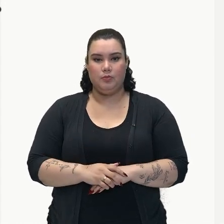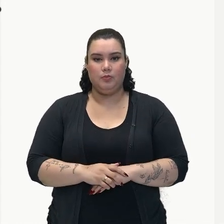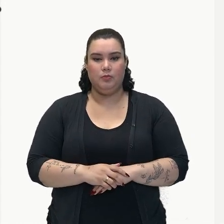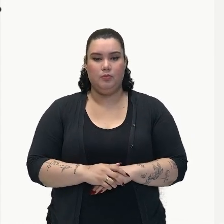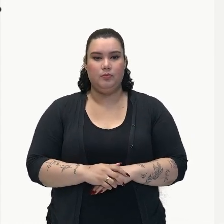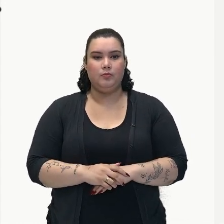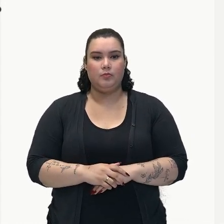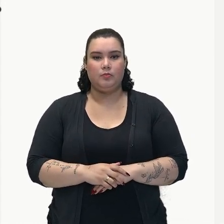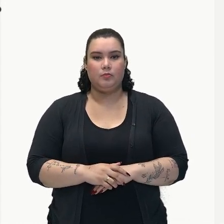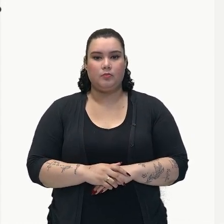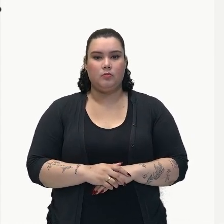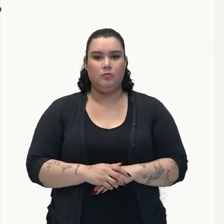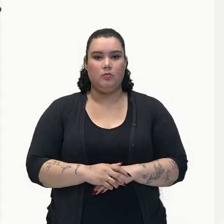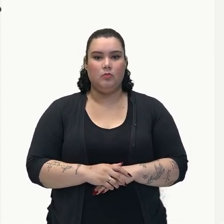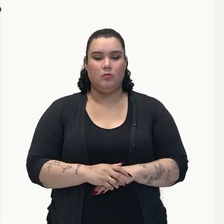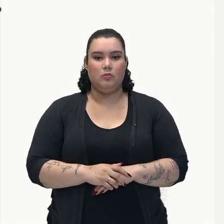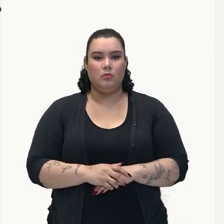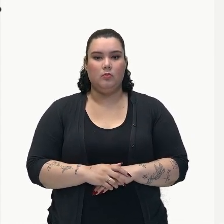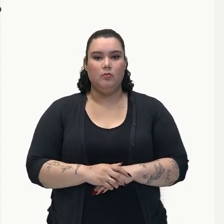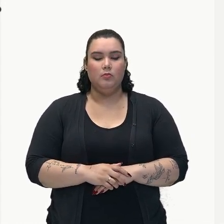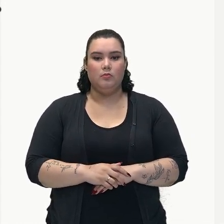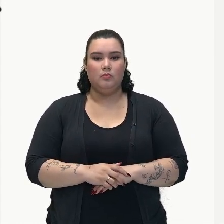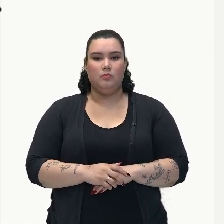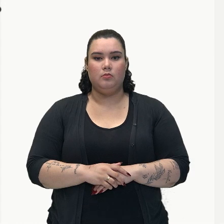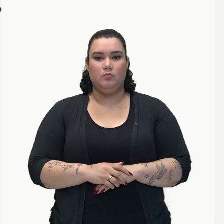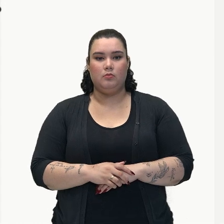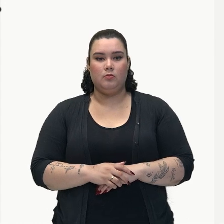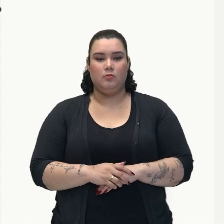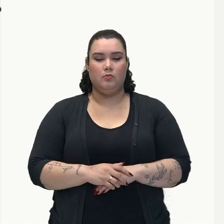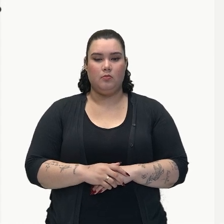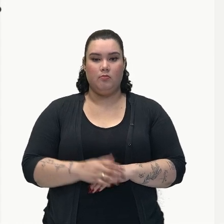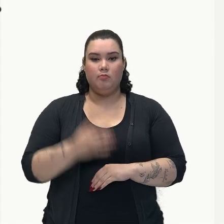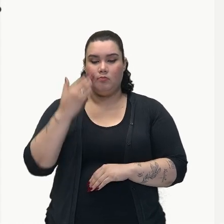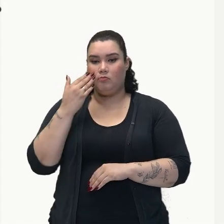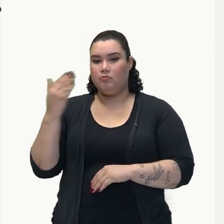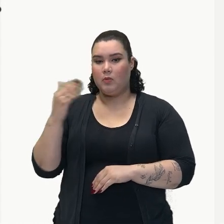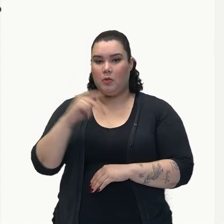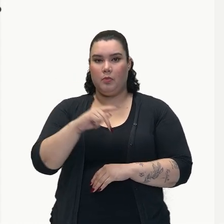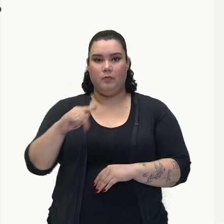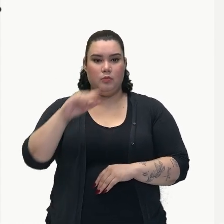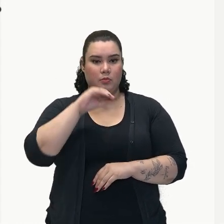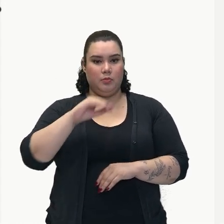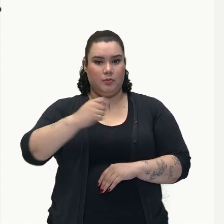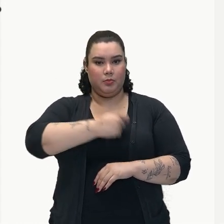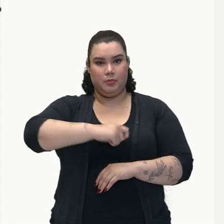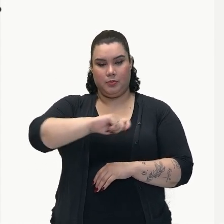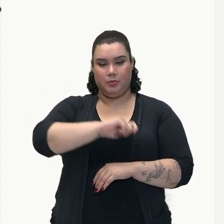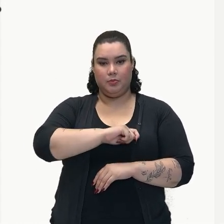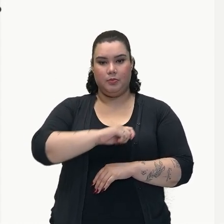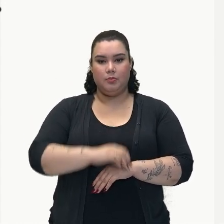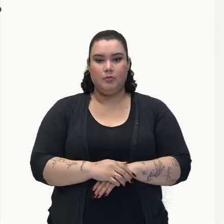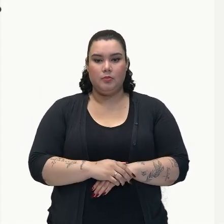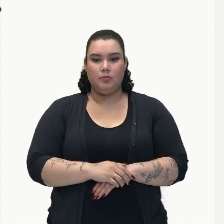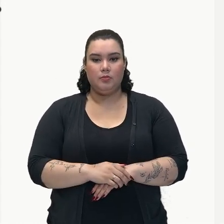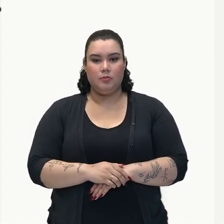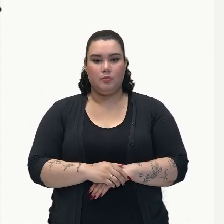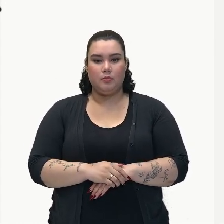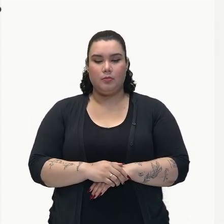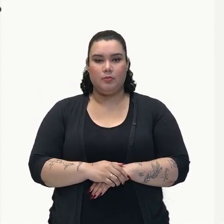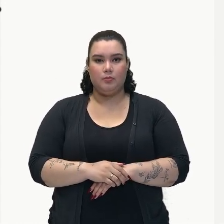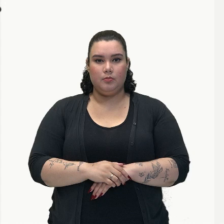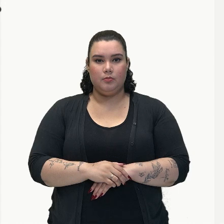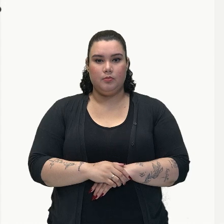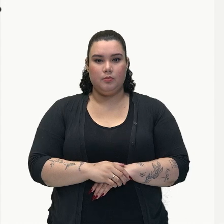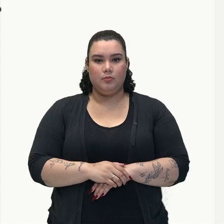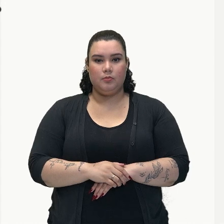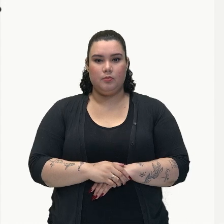Encantava, né? E aí se vai. Vamos lá. Com isso você vê que este tempo verbal, pretérito imperfeito de indicativo, é